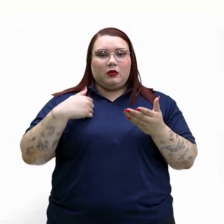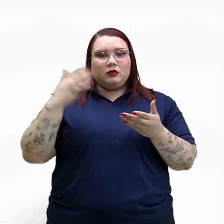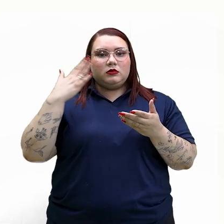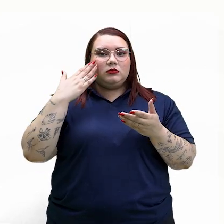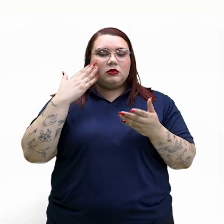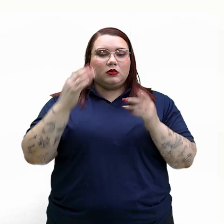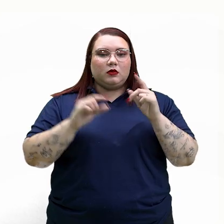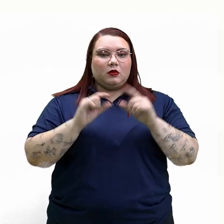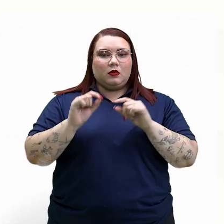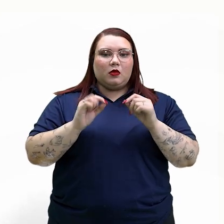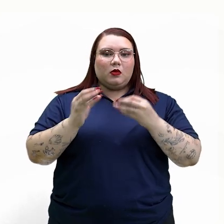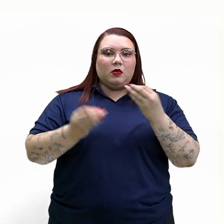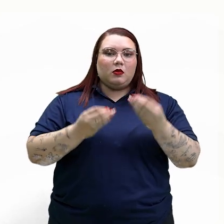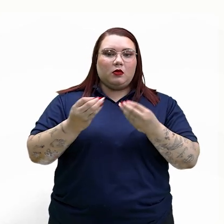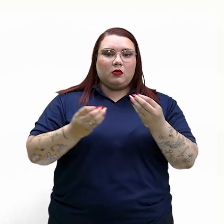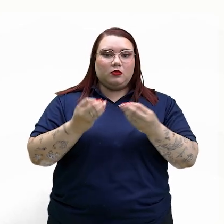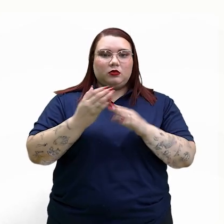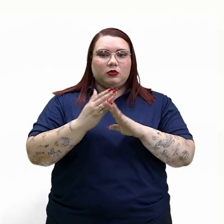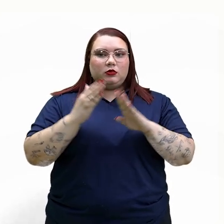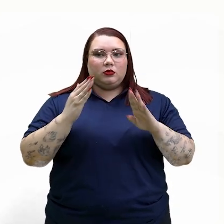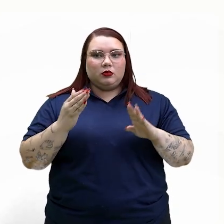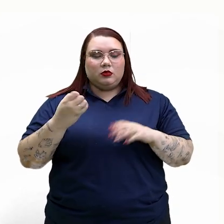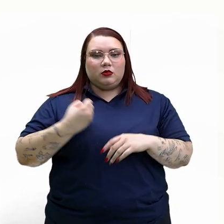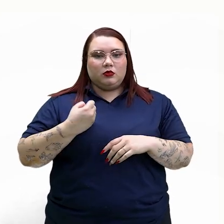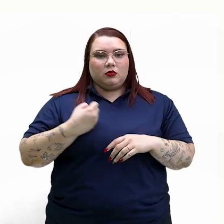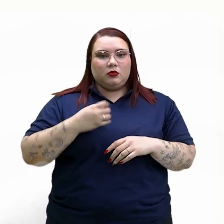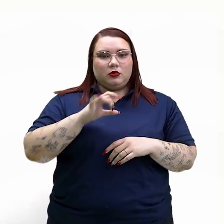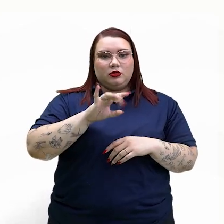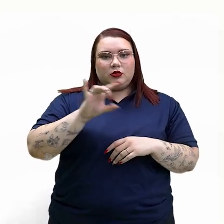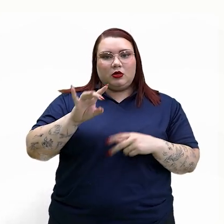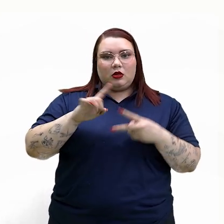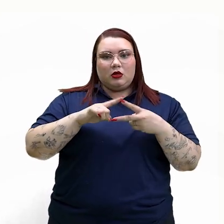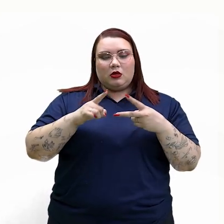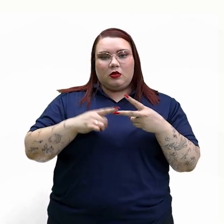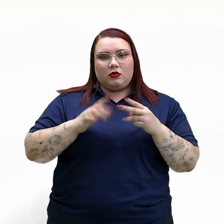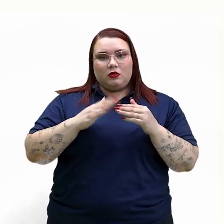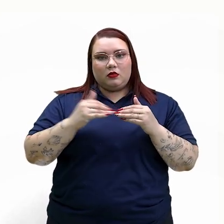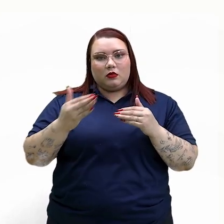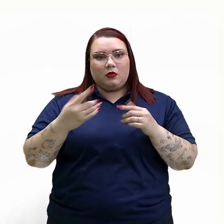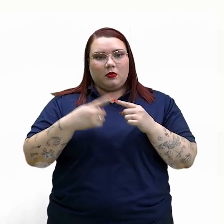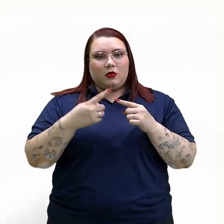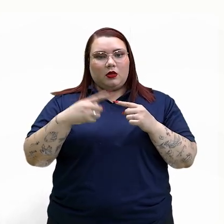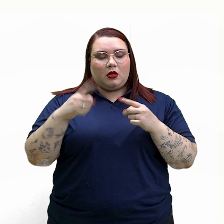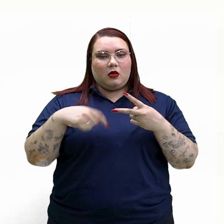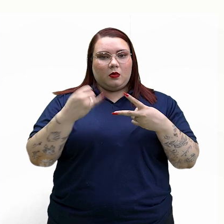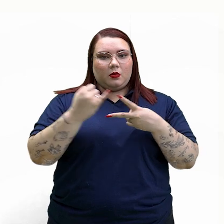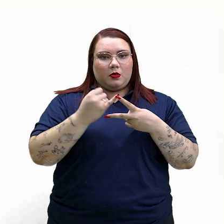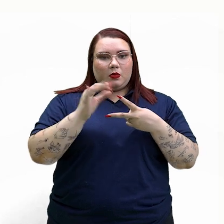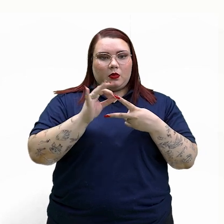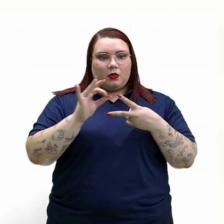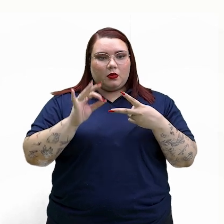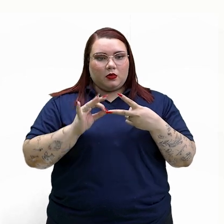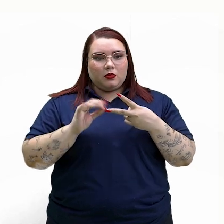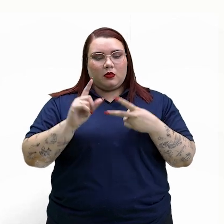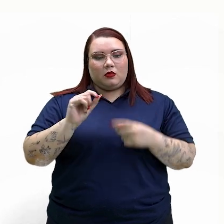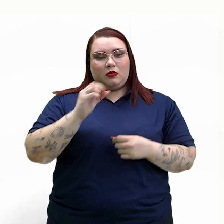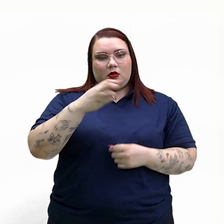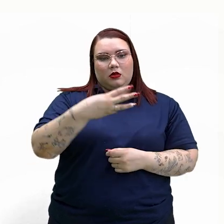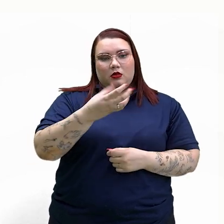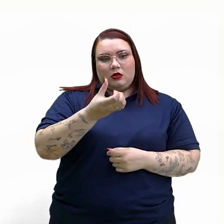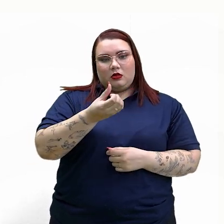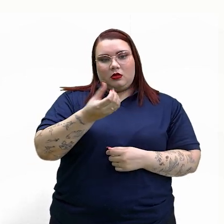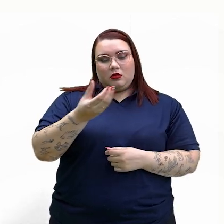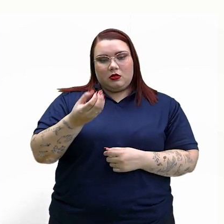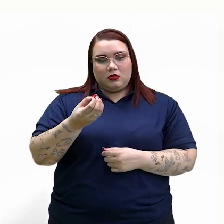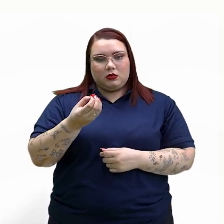sei como determinar o valor de cada ângulo externo, porque é um polígono regular. Então, vai ser